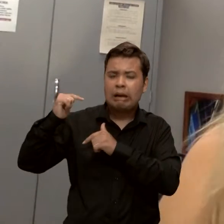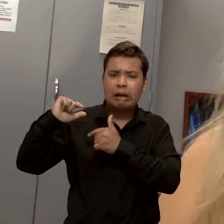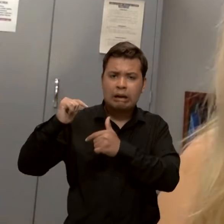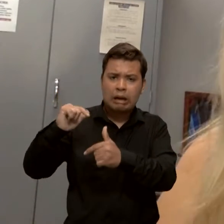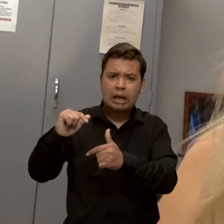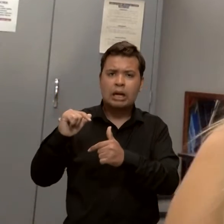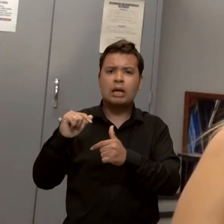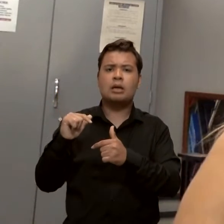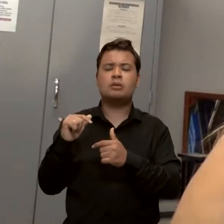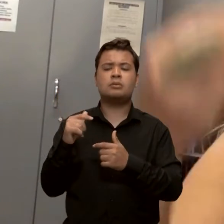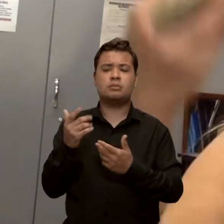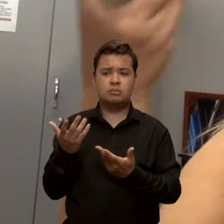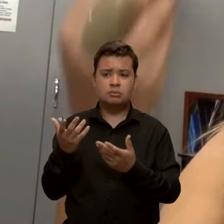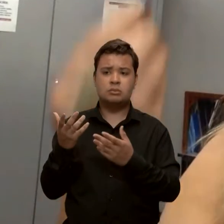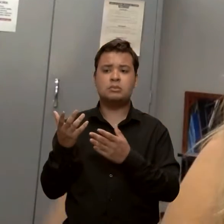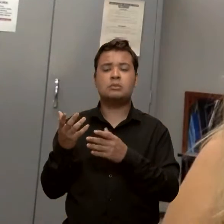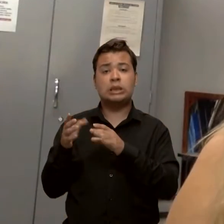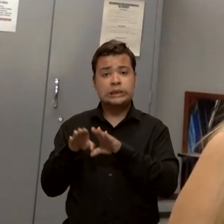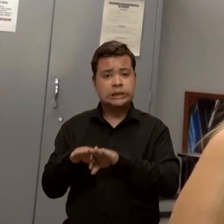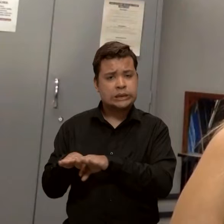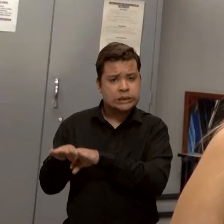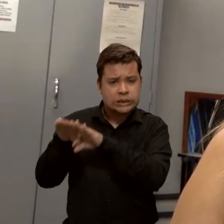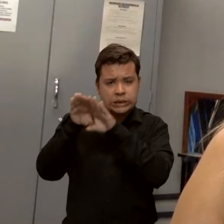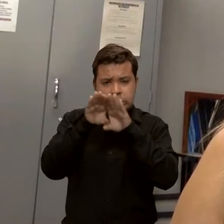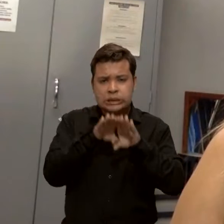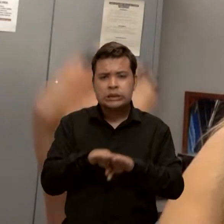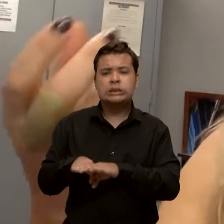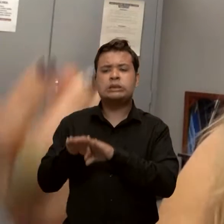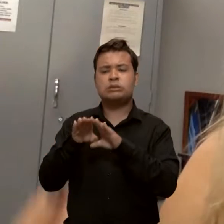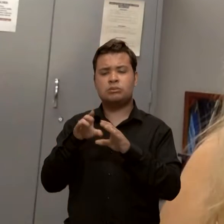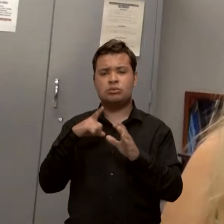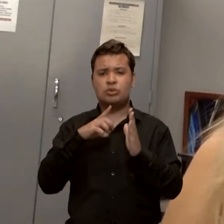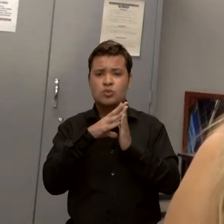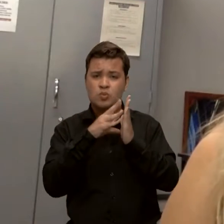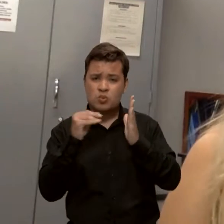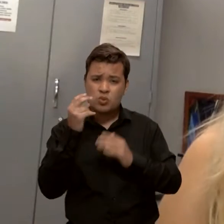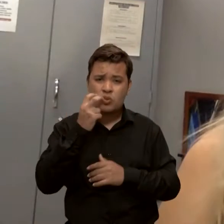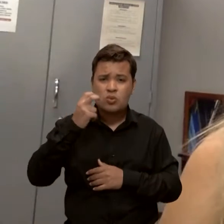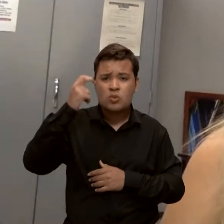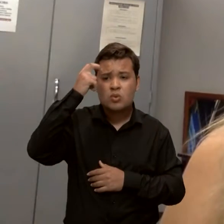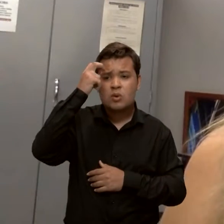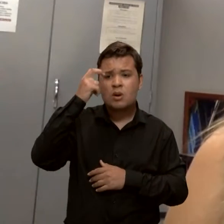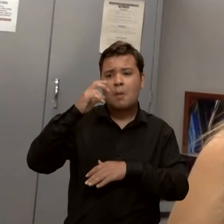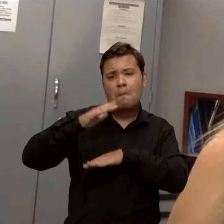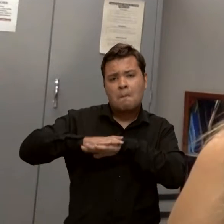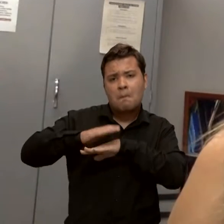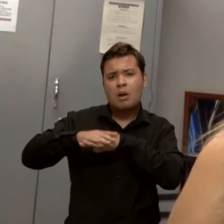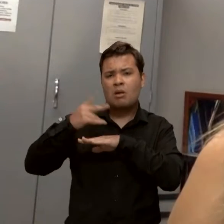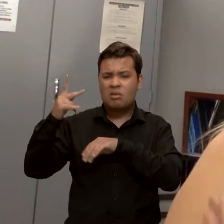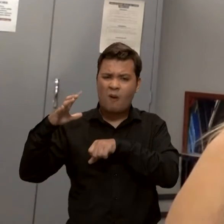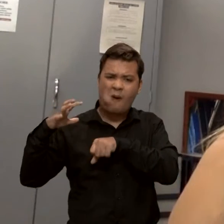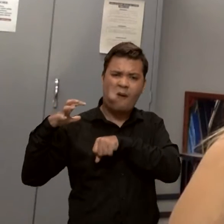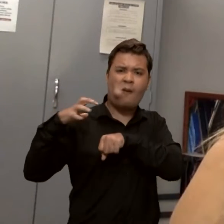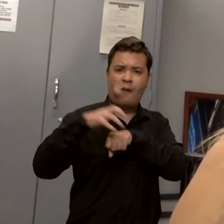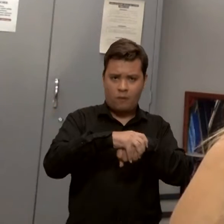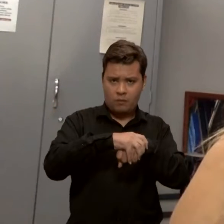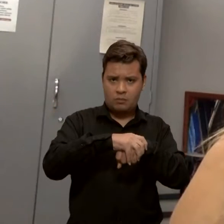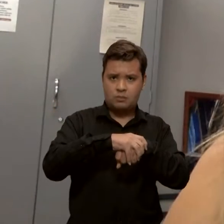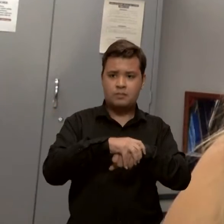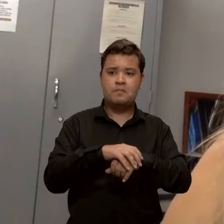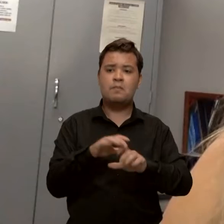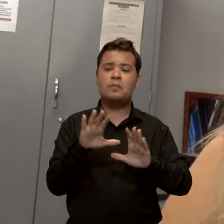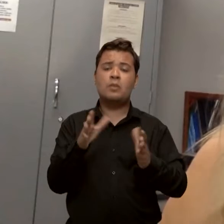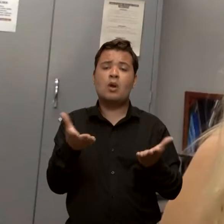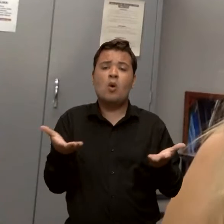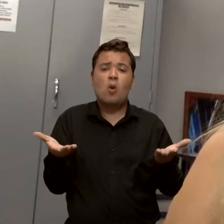cultura hegemônica, uma cultura, ou seja, modelos culturais instituídos pelo processo de colonização, e hoje